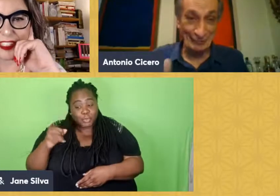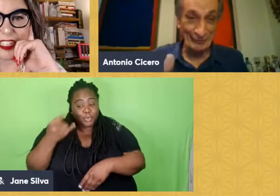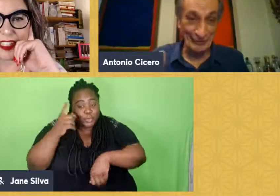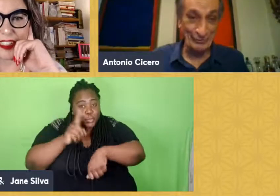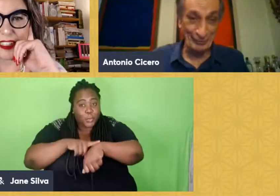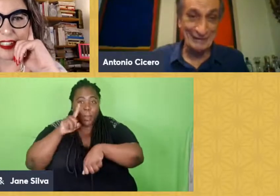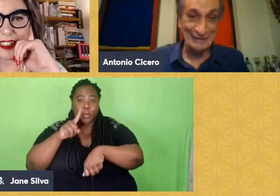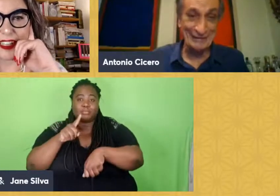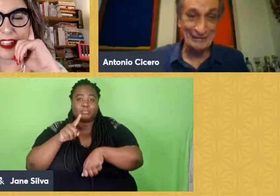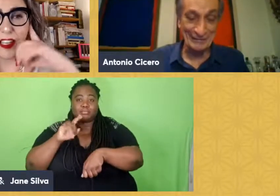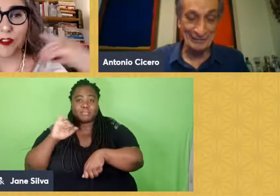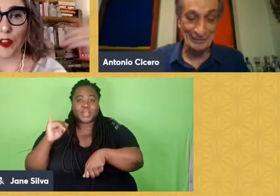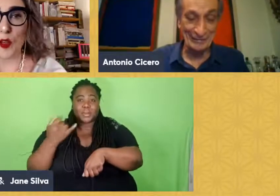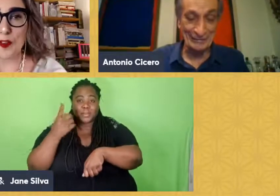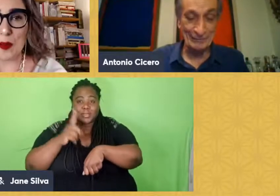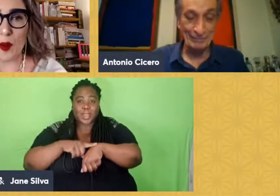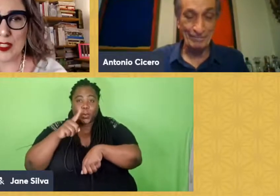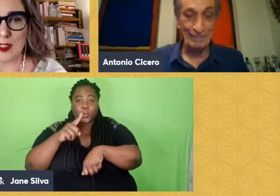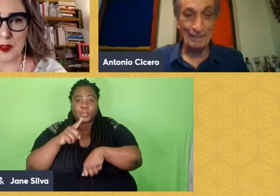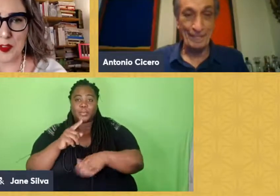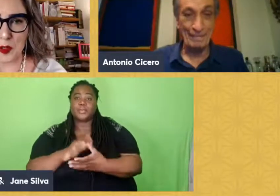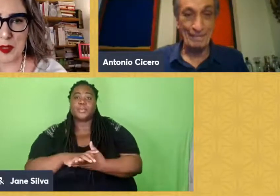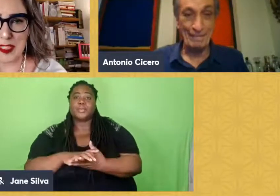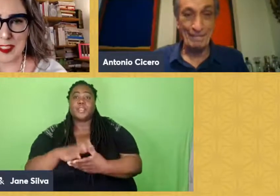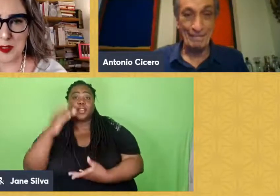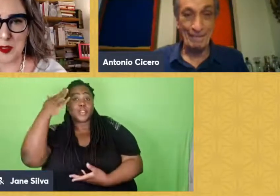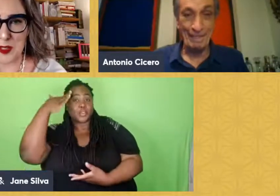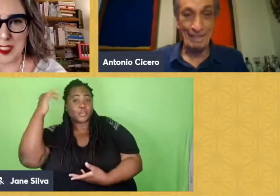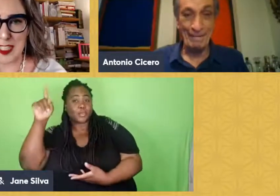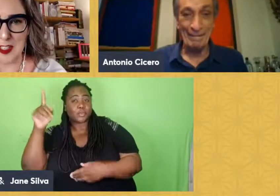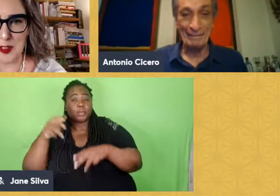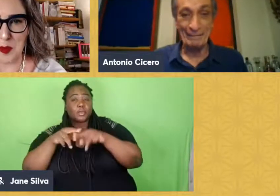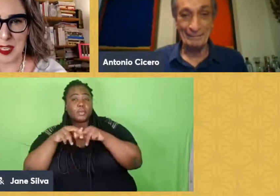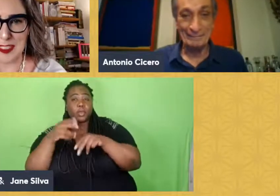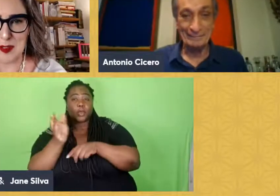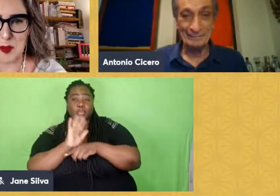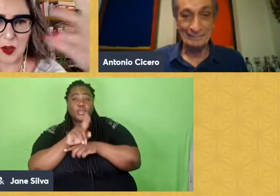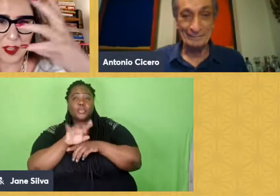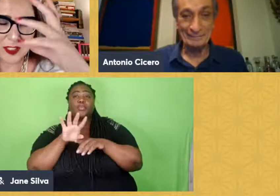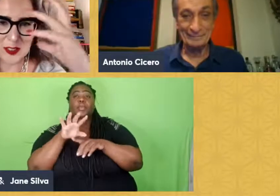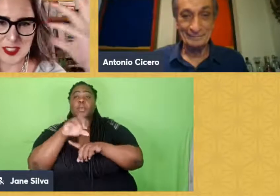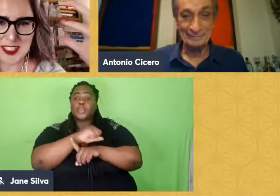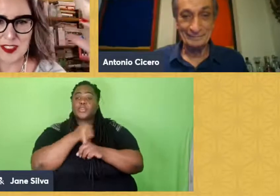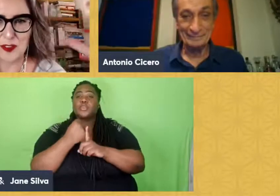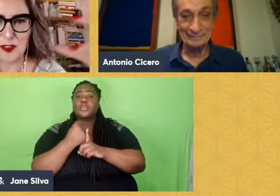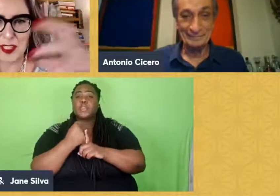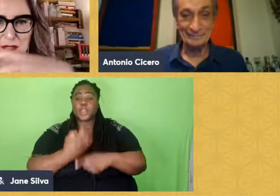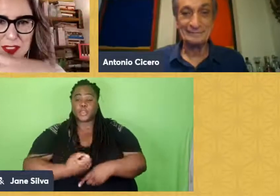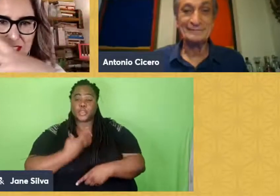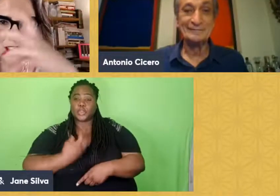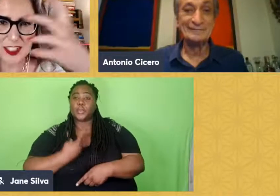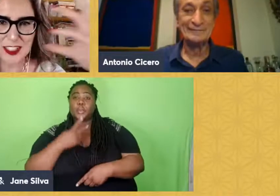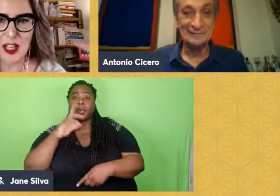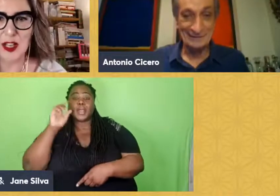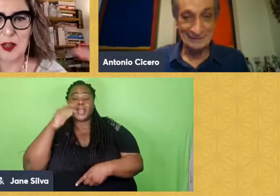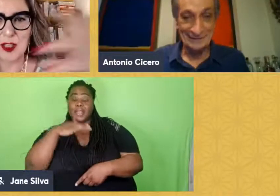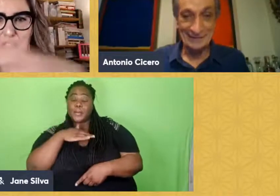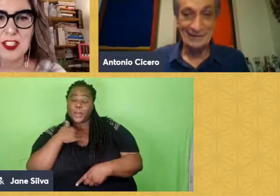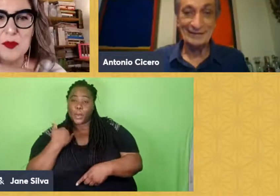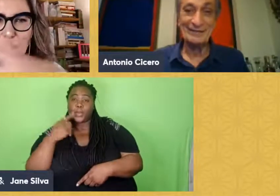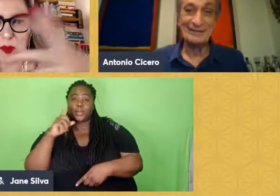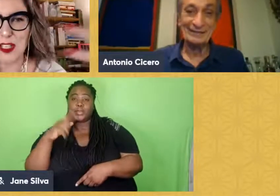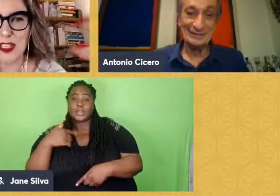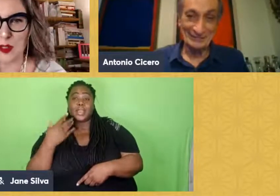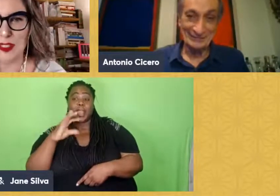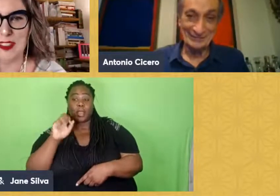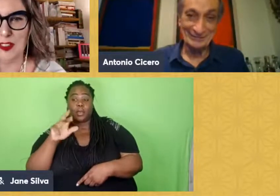dizer, aproveite o presente. Que ficou famosa no filme, né? No Sociedade dos Poetas Mortos, que foi o grande Carpe Diem,